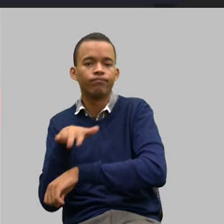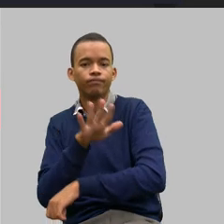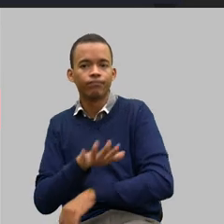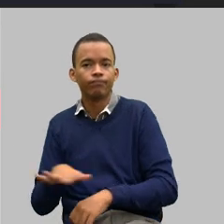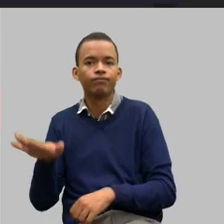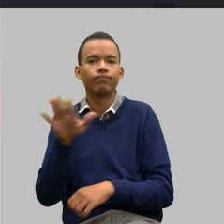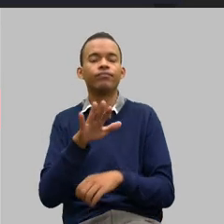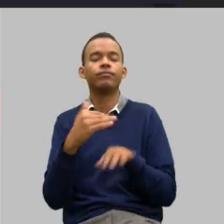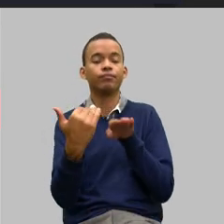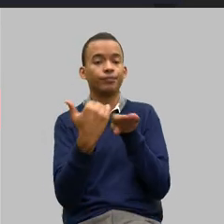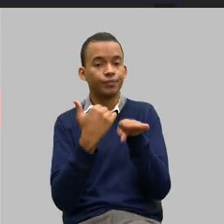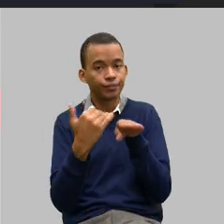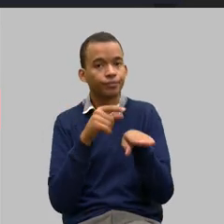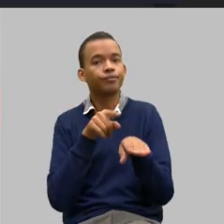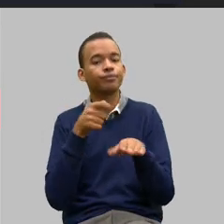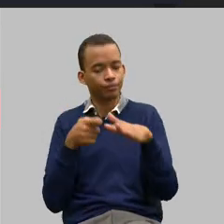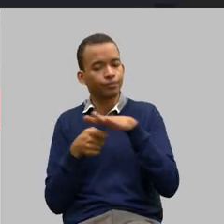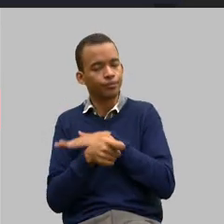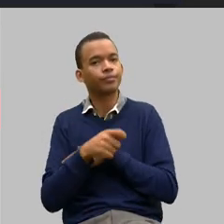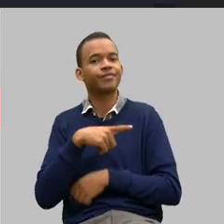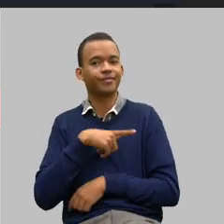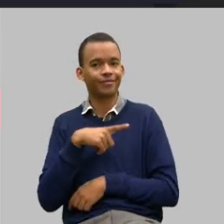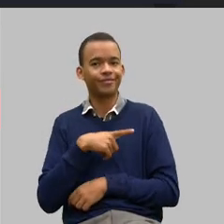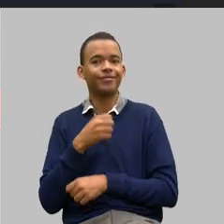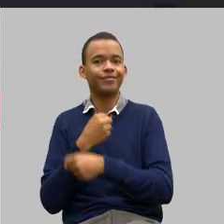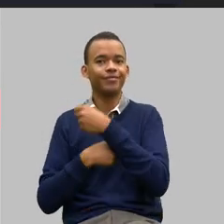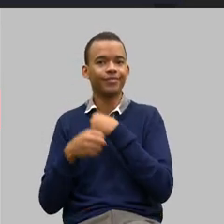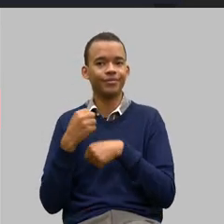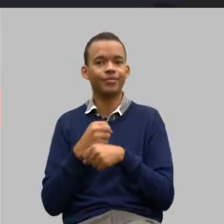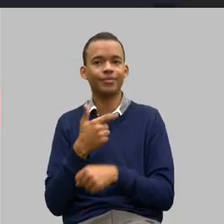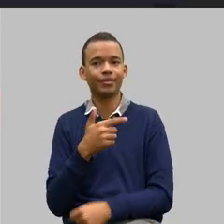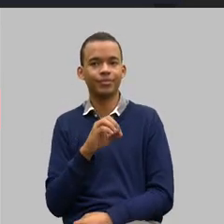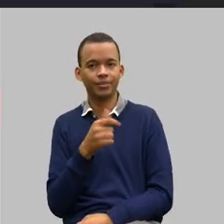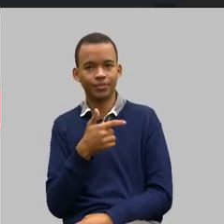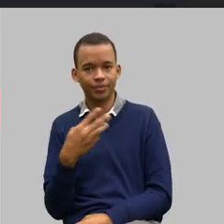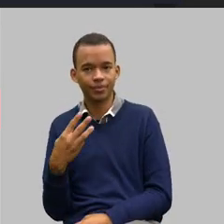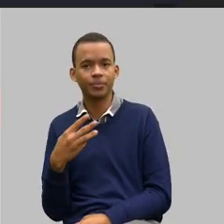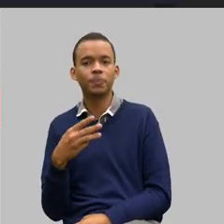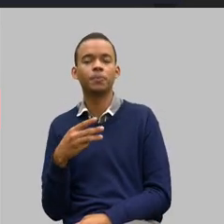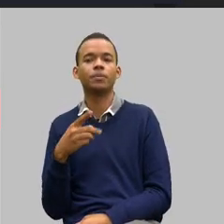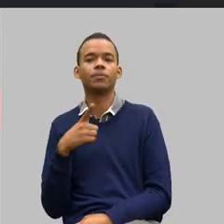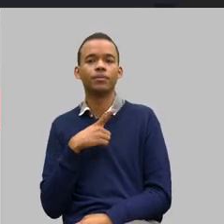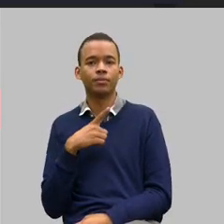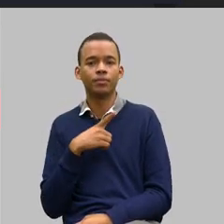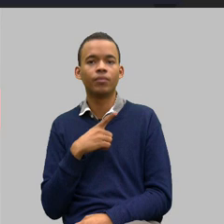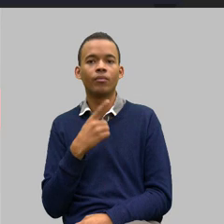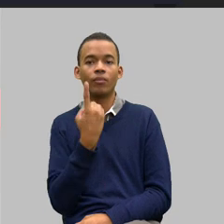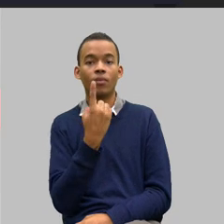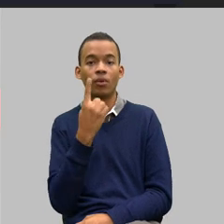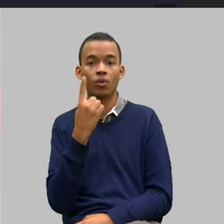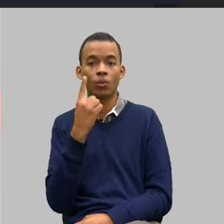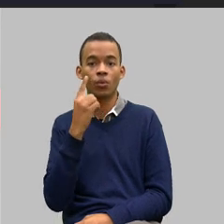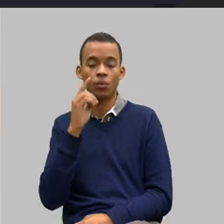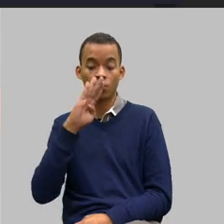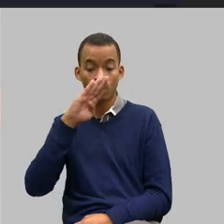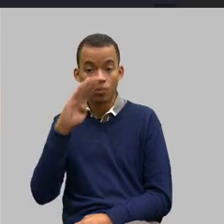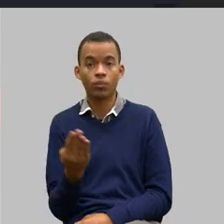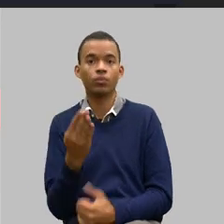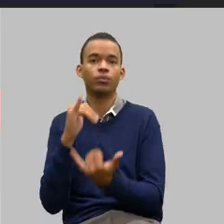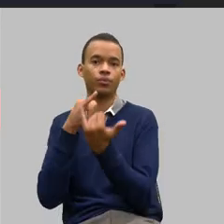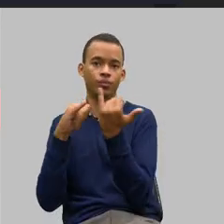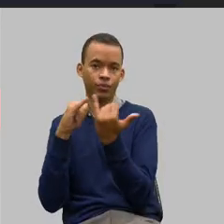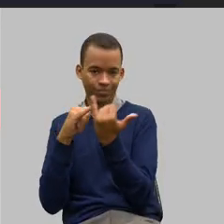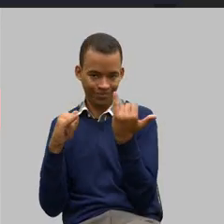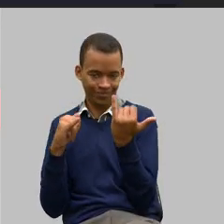rodoviária E aí 2023 foi um ponto de inflexão né 1 bilhão e me de execução eh do Dr